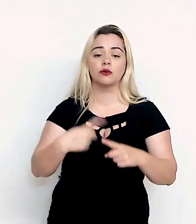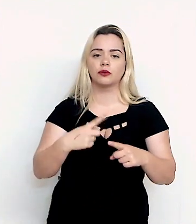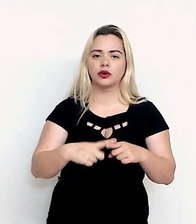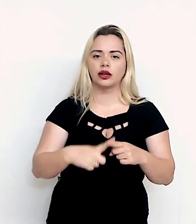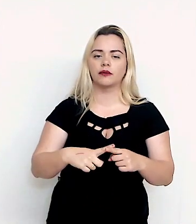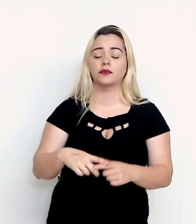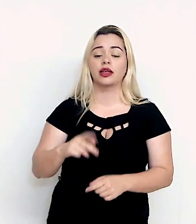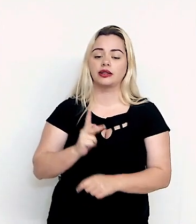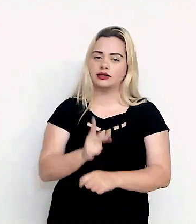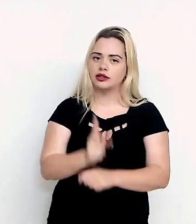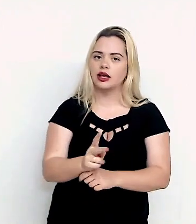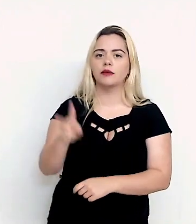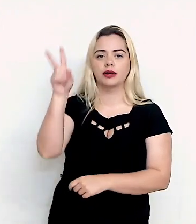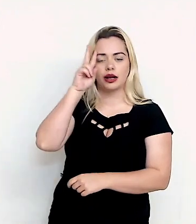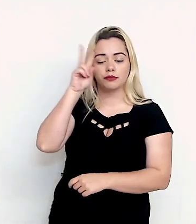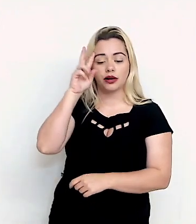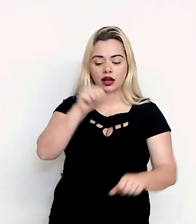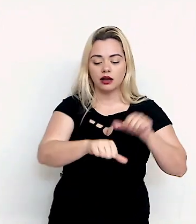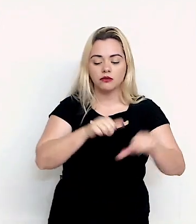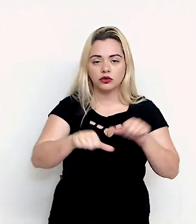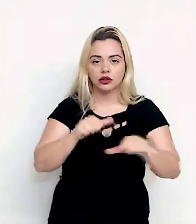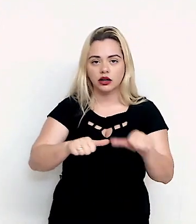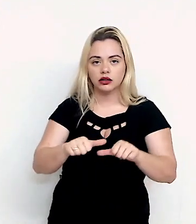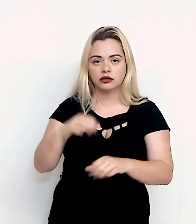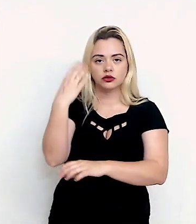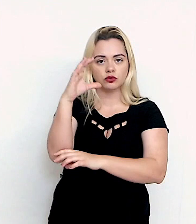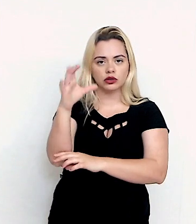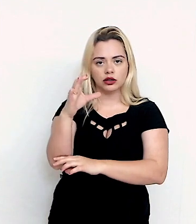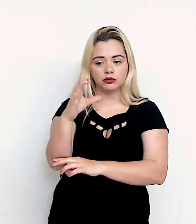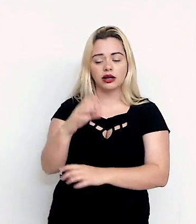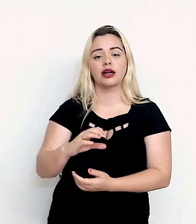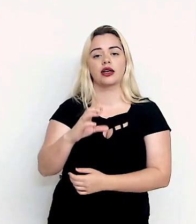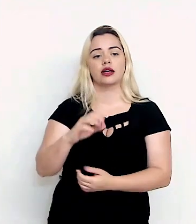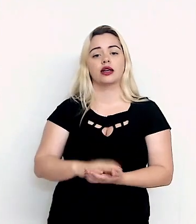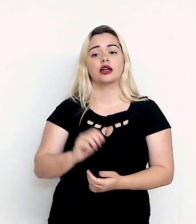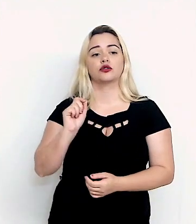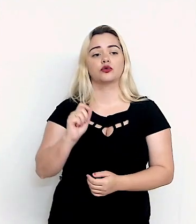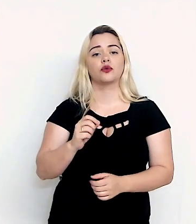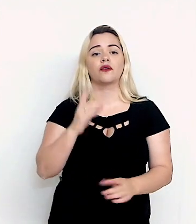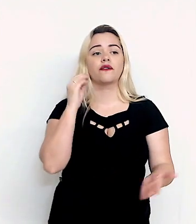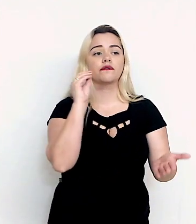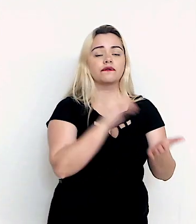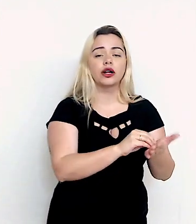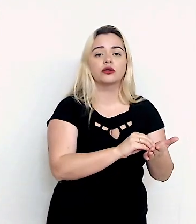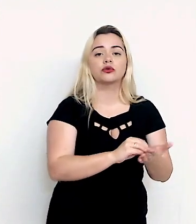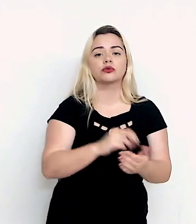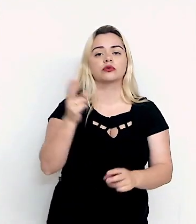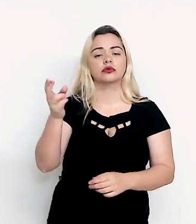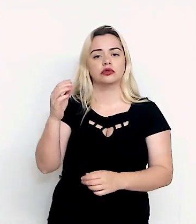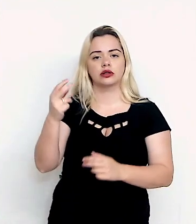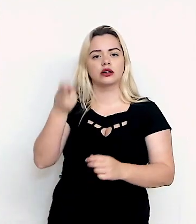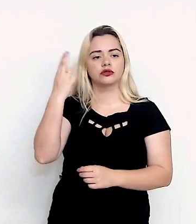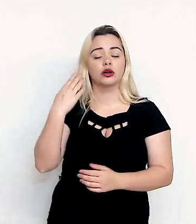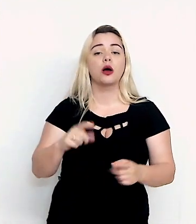sempre lembrar da relevância das emissões históricas o que a grande maioria dos